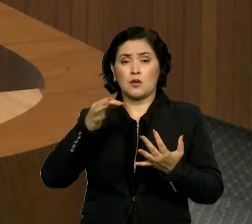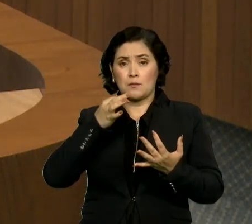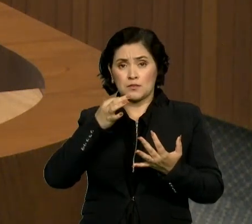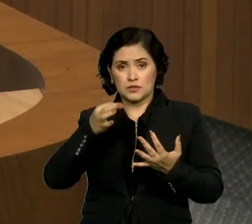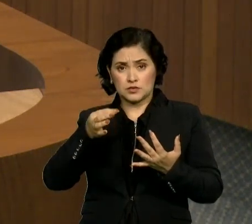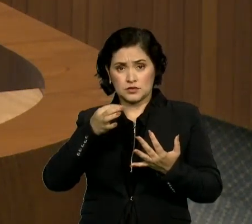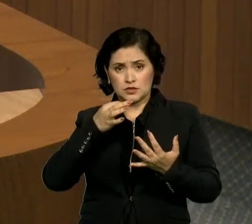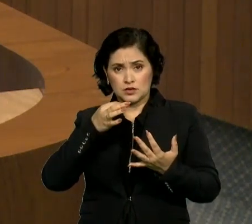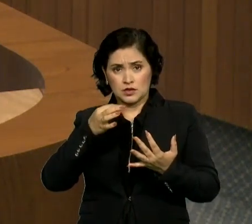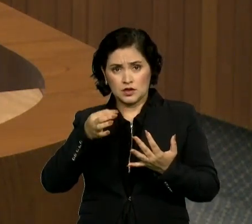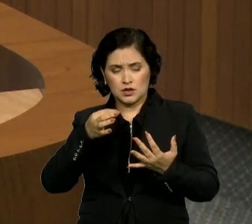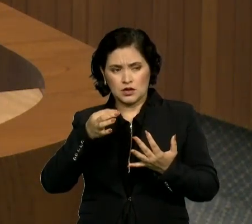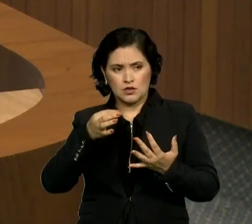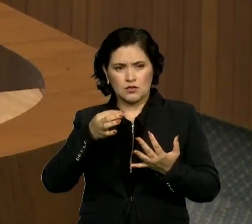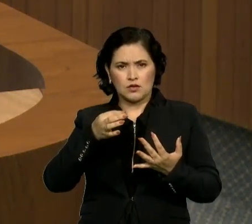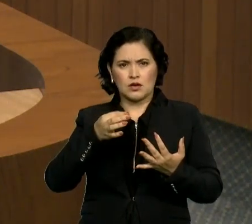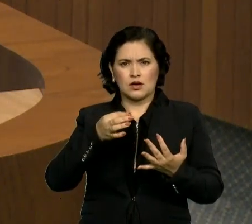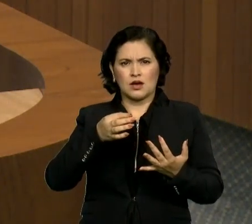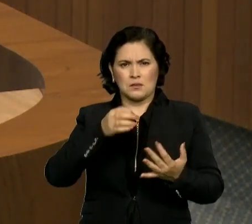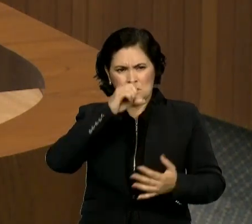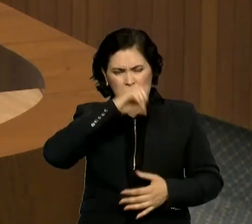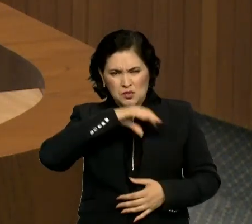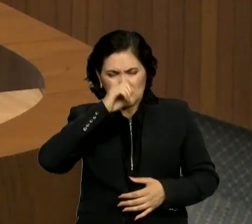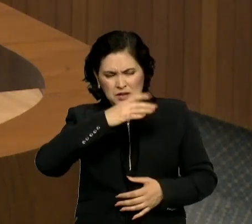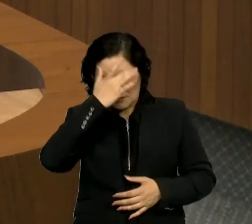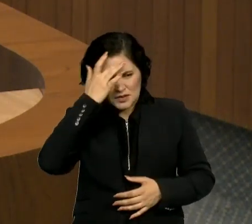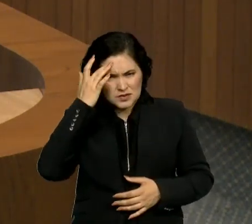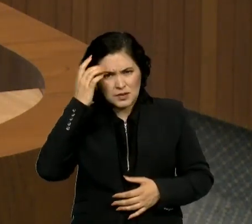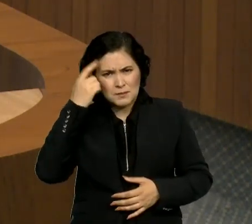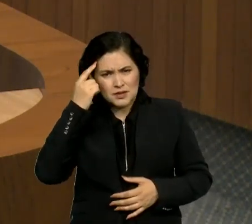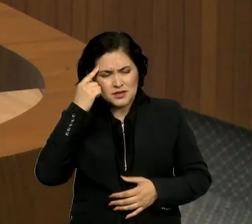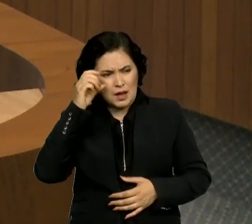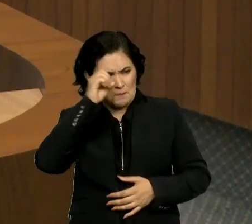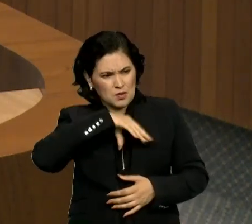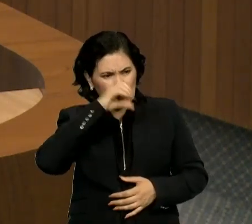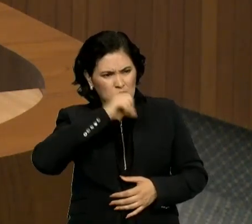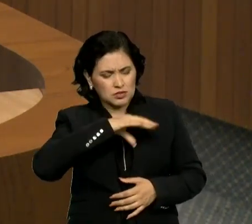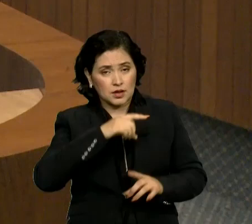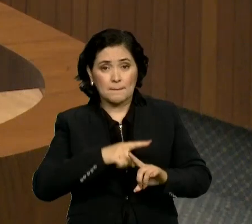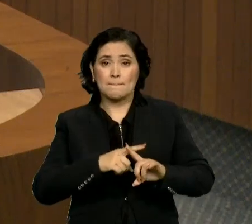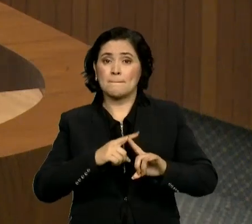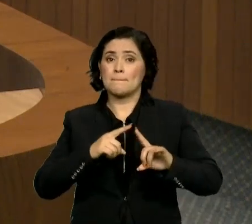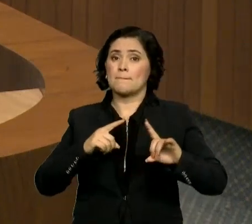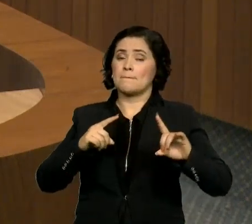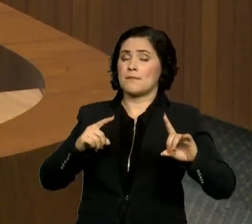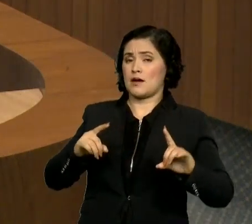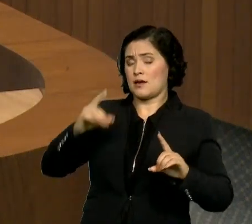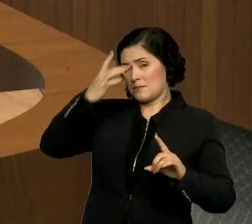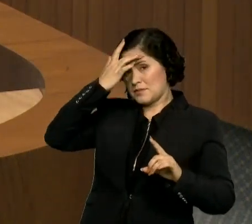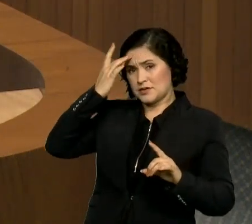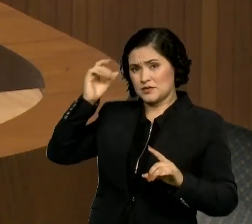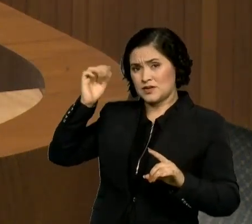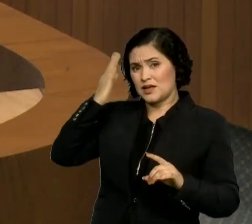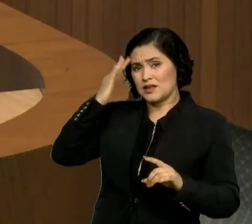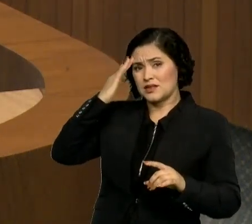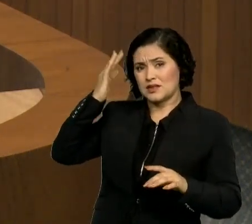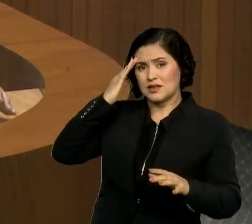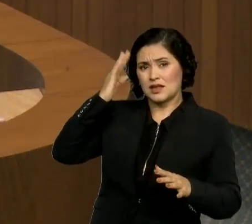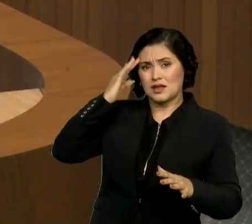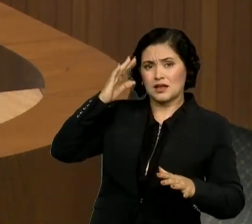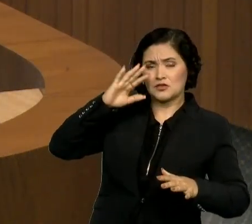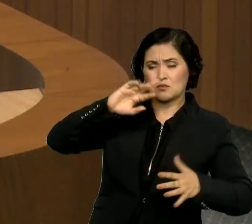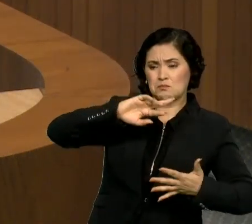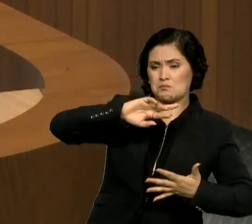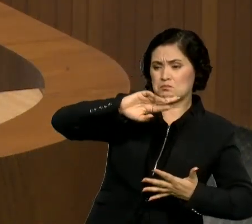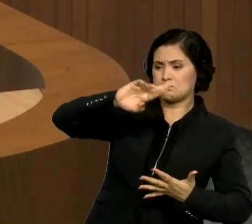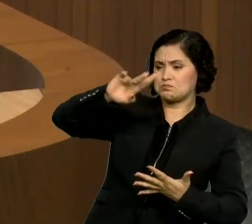opinião radical, mas a pessoa que entende pluralidade de pensamento, tem que entender